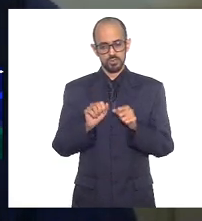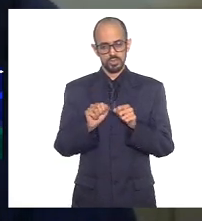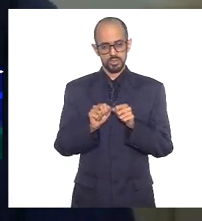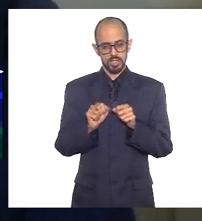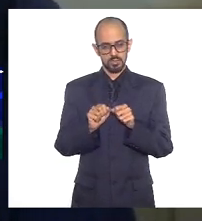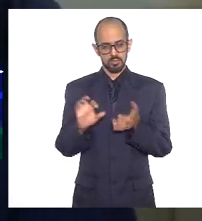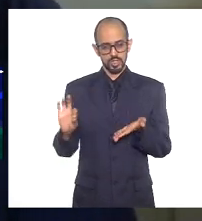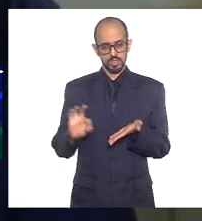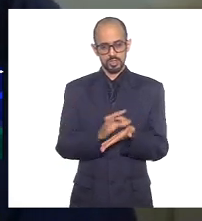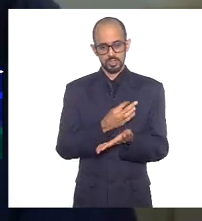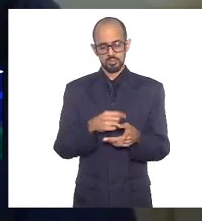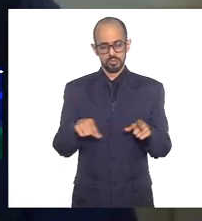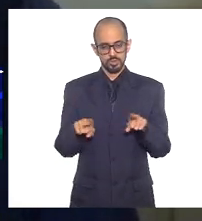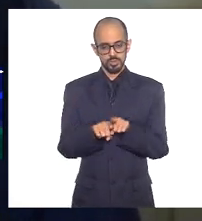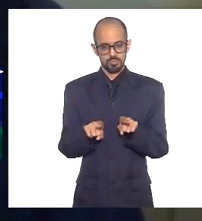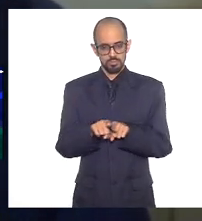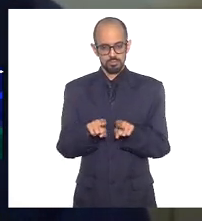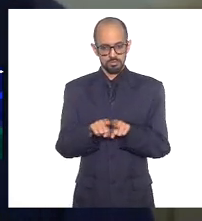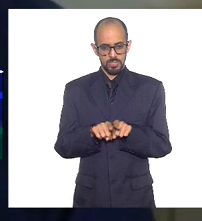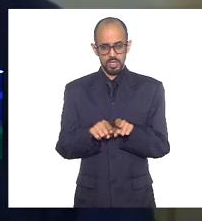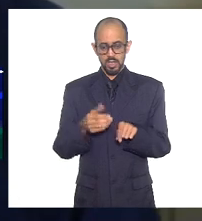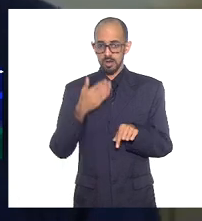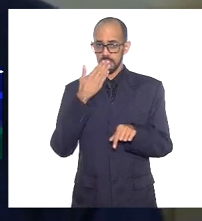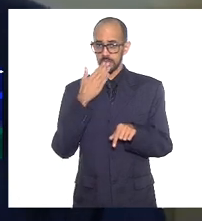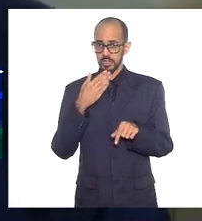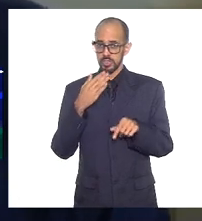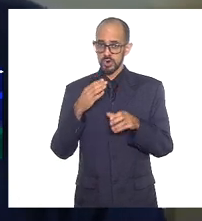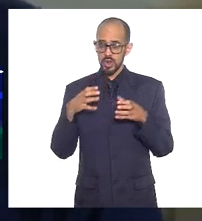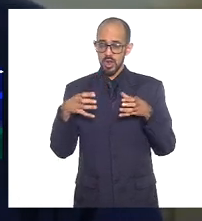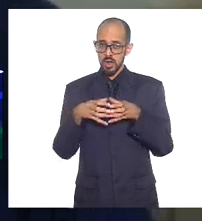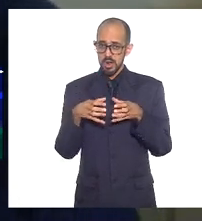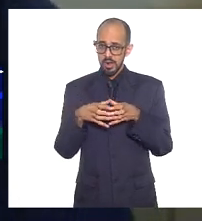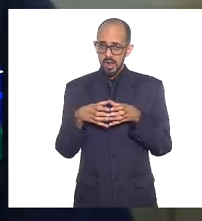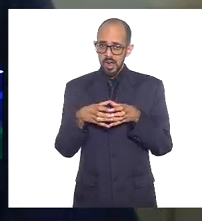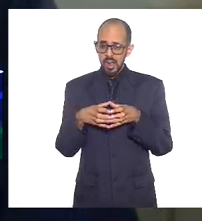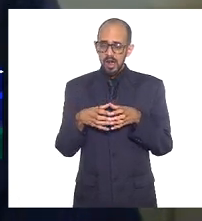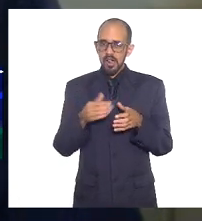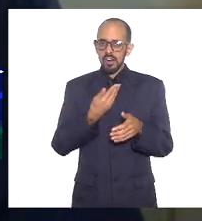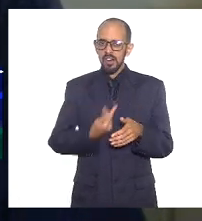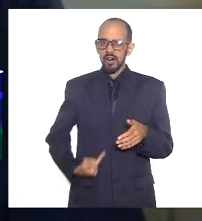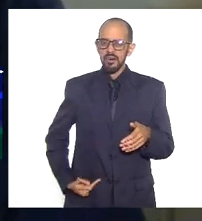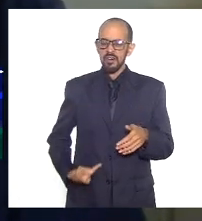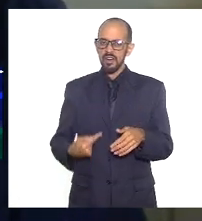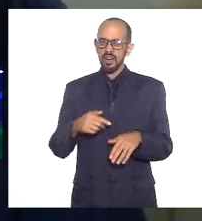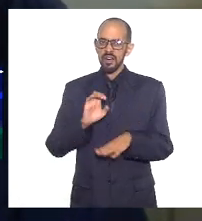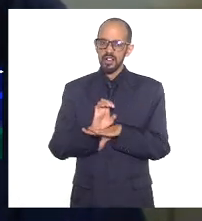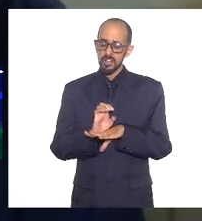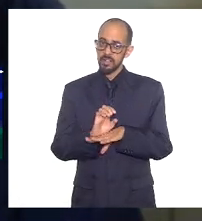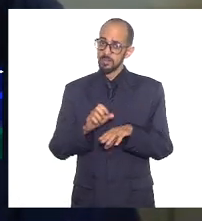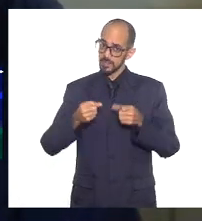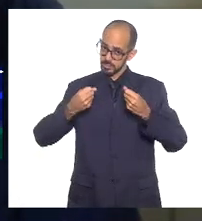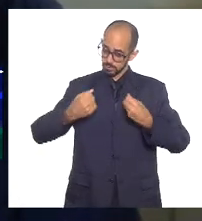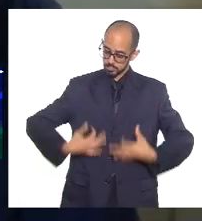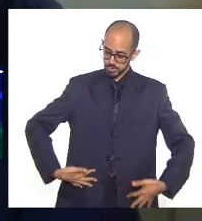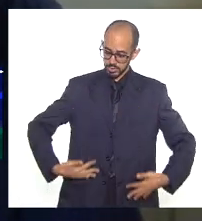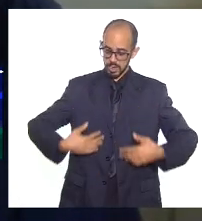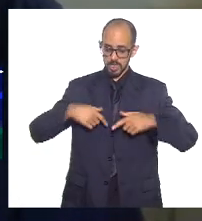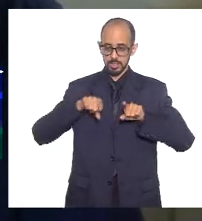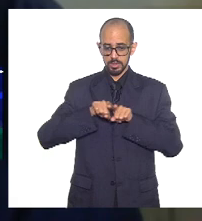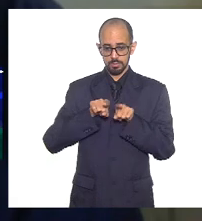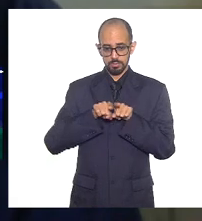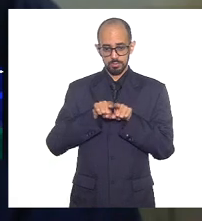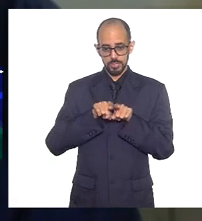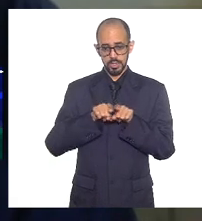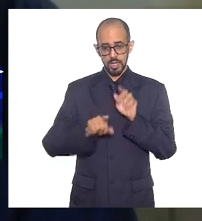assinamos pedido conjunto ao governo do estado também para explicar além da